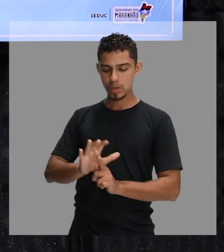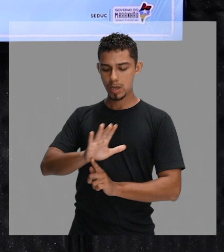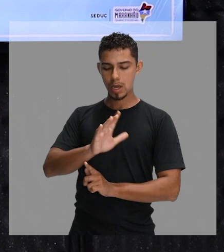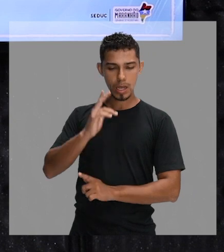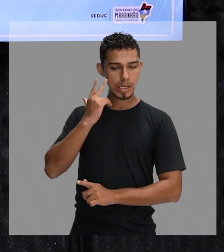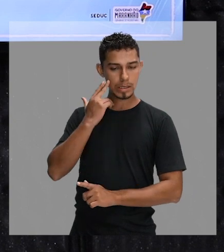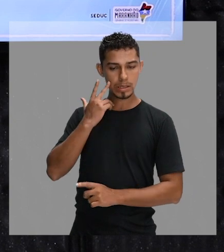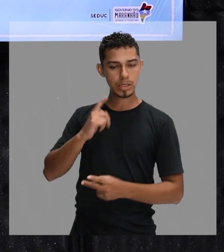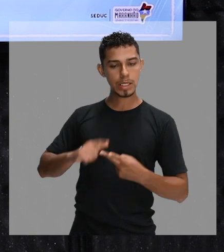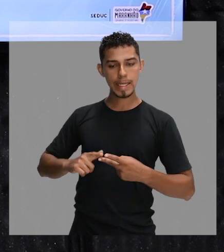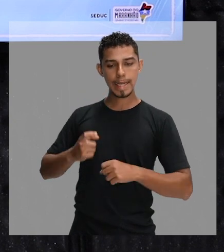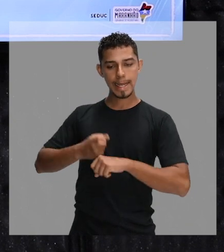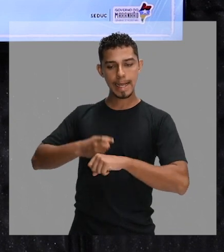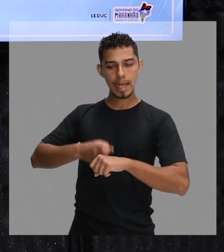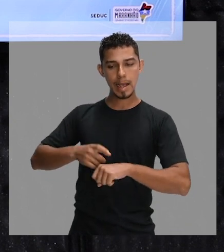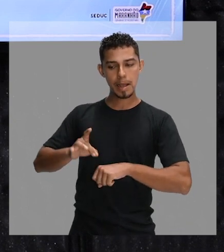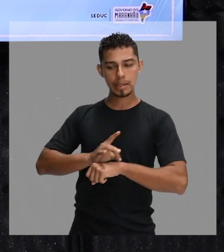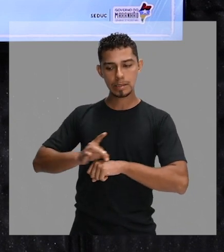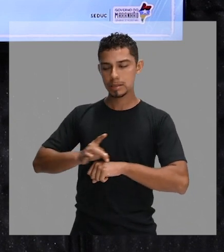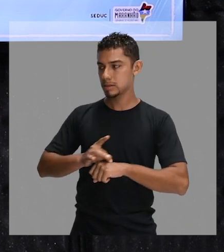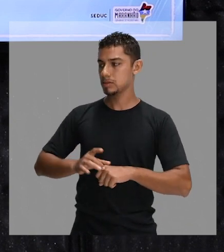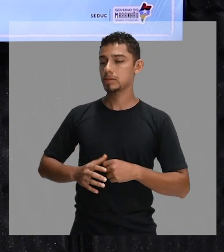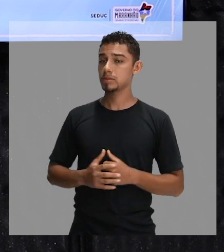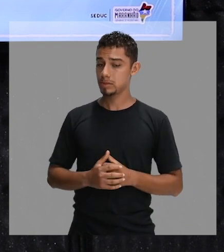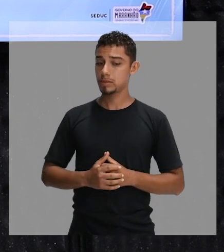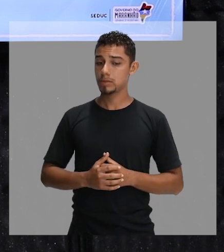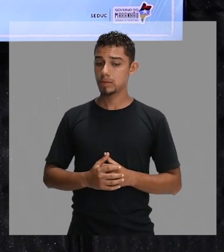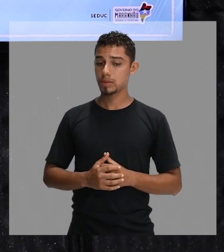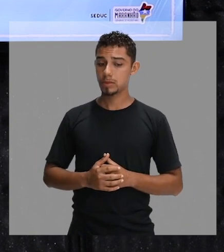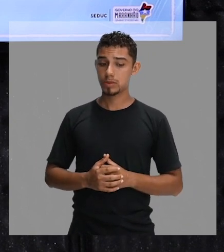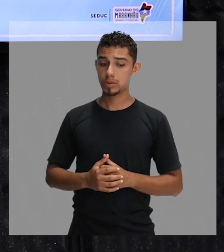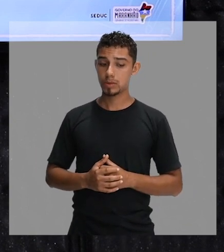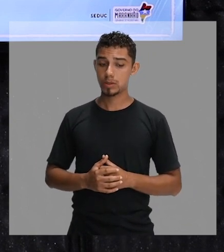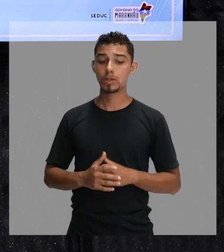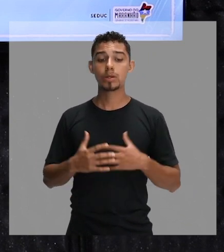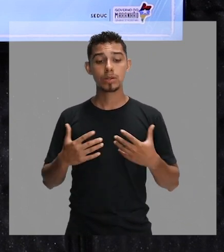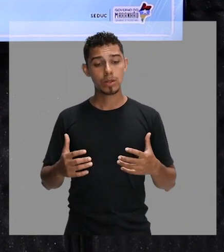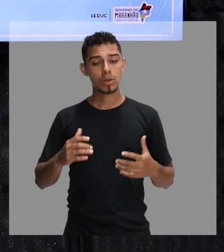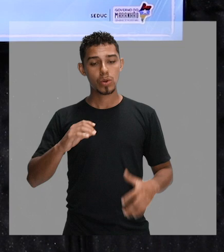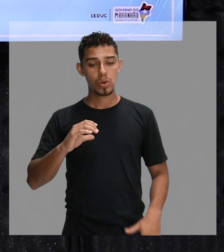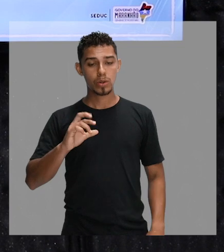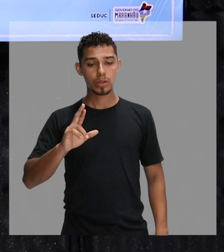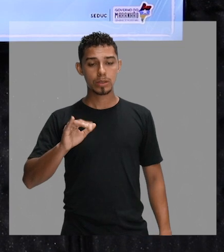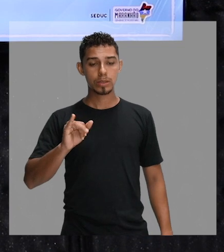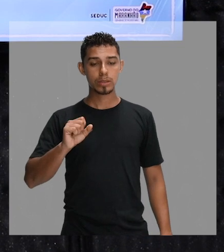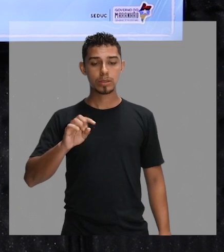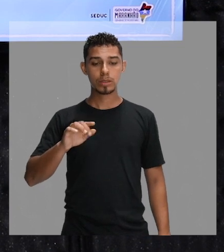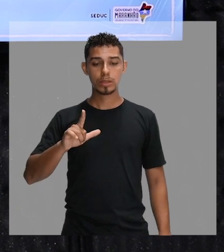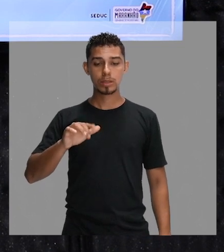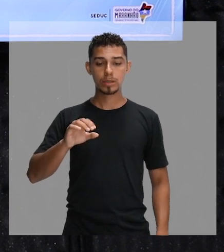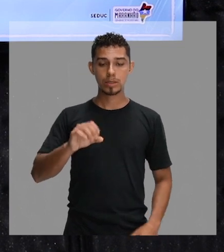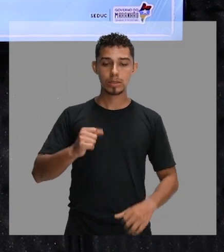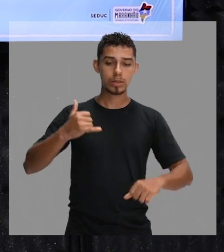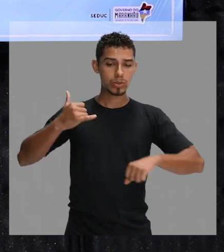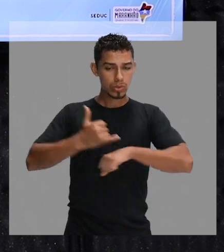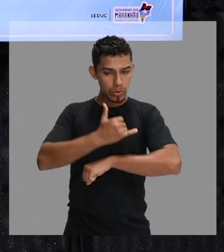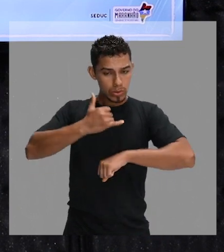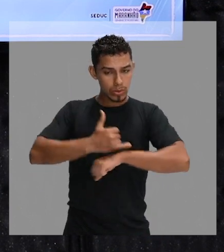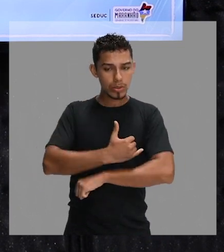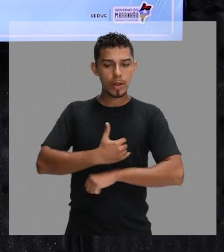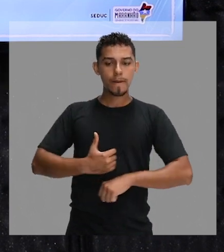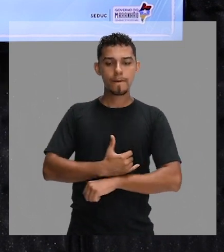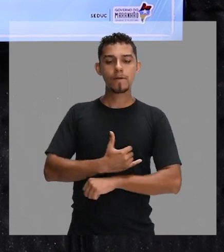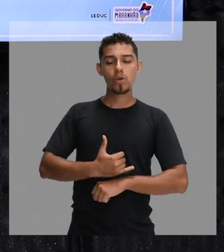natural, carvão mineral. Nos escudos cristalinos são encontrados minerais metálicos, como ferro, ouro,